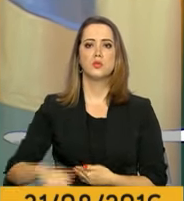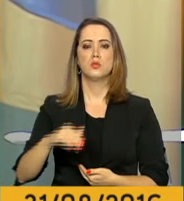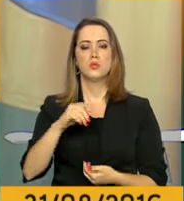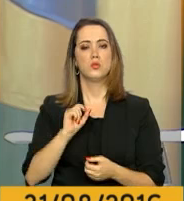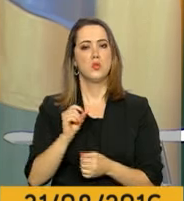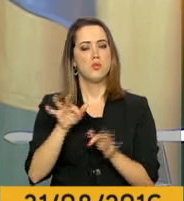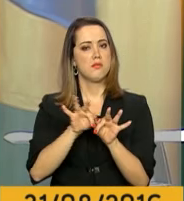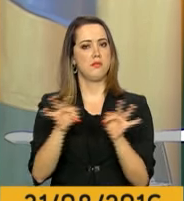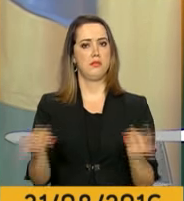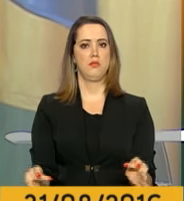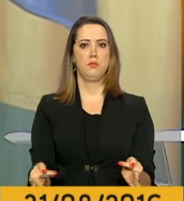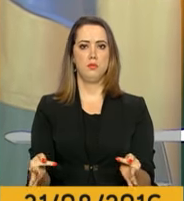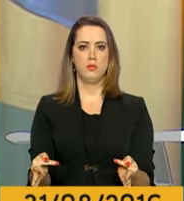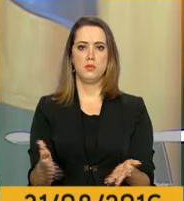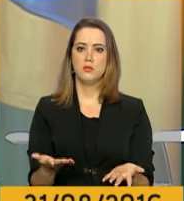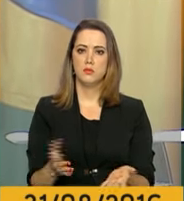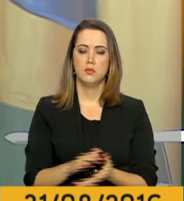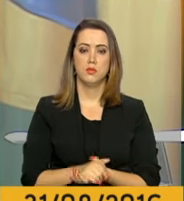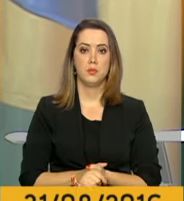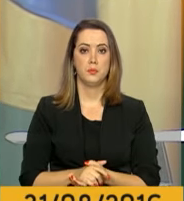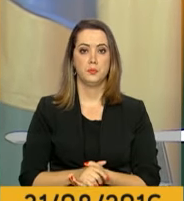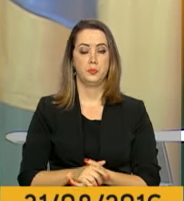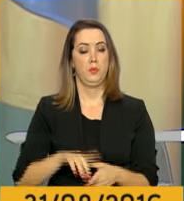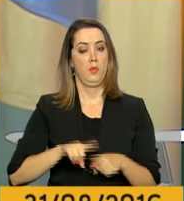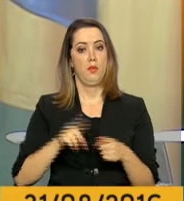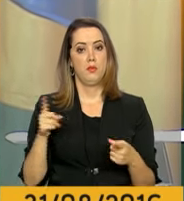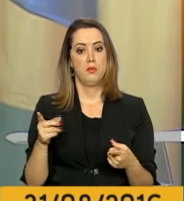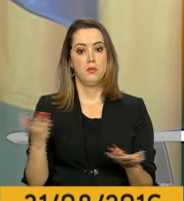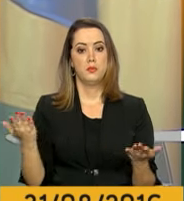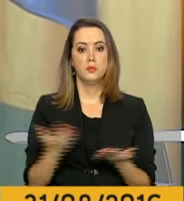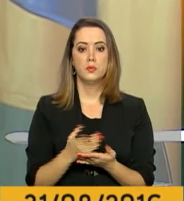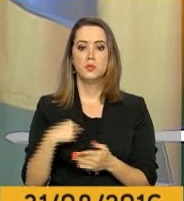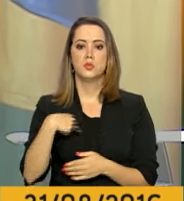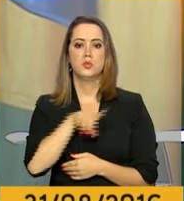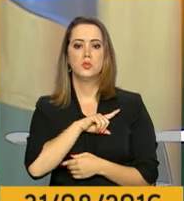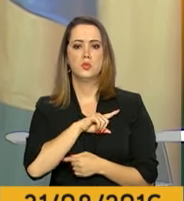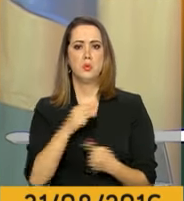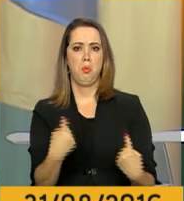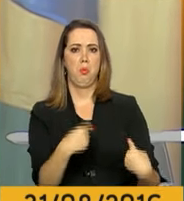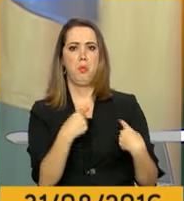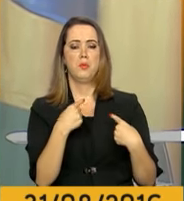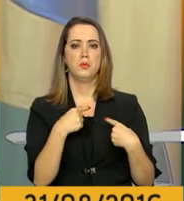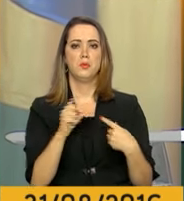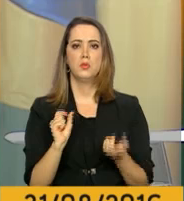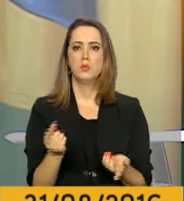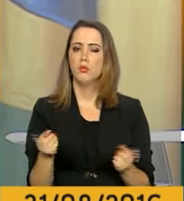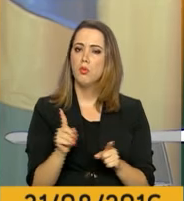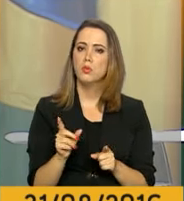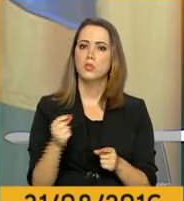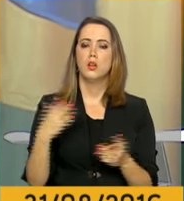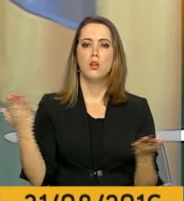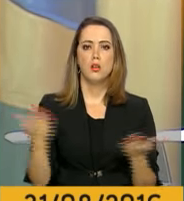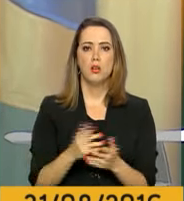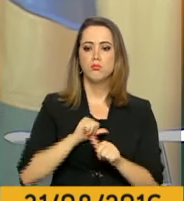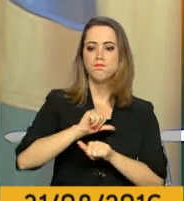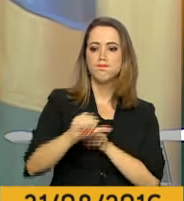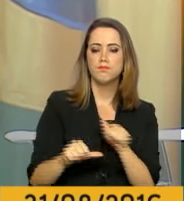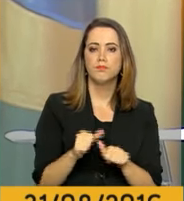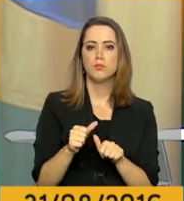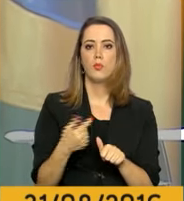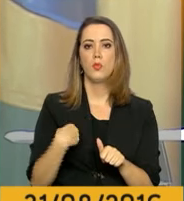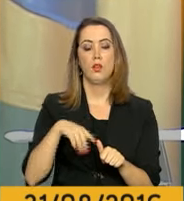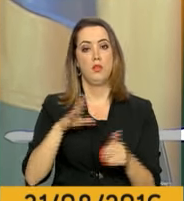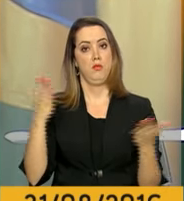discrição absoluta. Mas agora, nós não vamos levar ofensa para casa. Quer dizer, agora as coisas se definiram